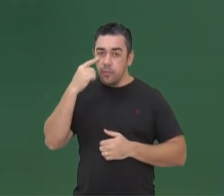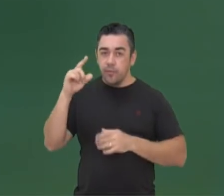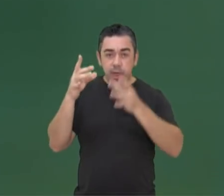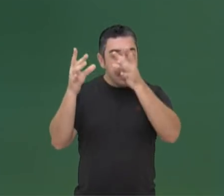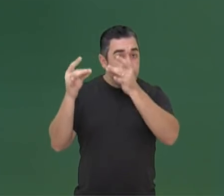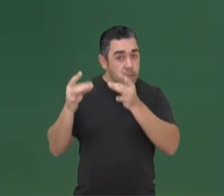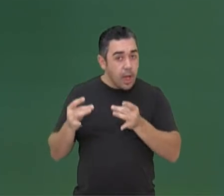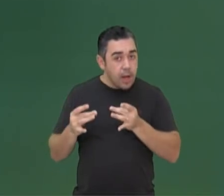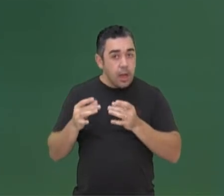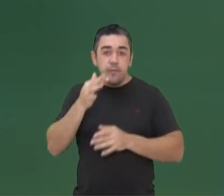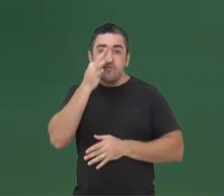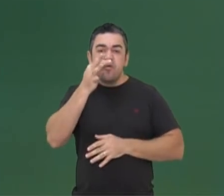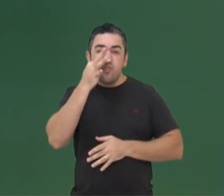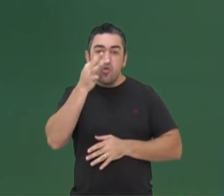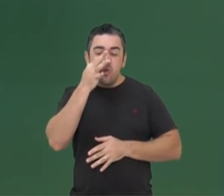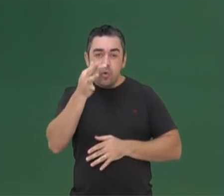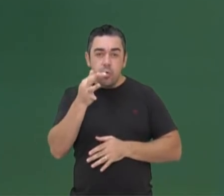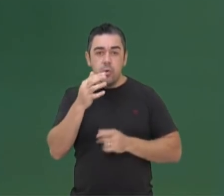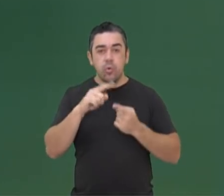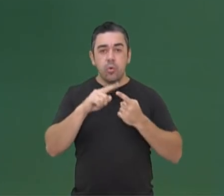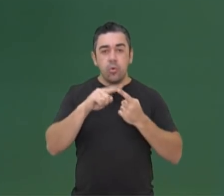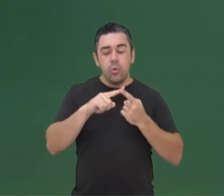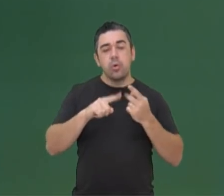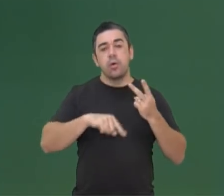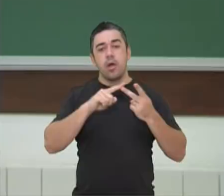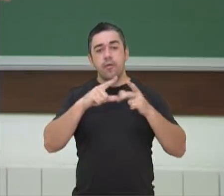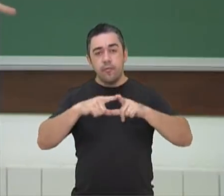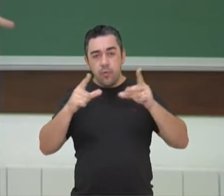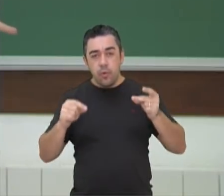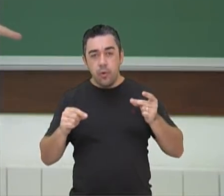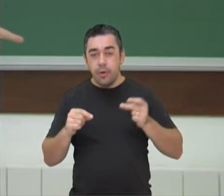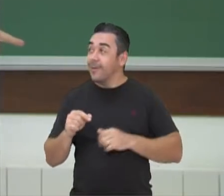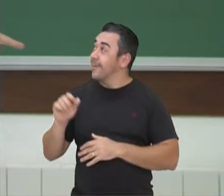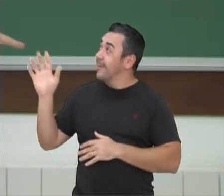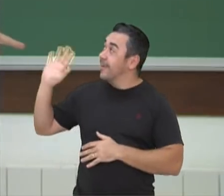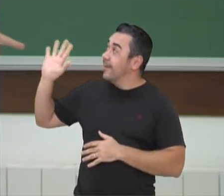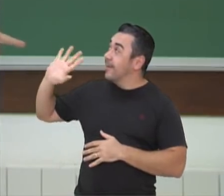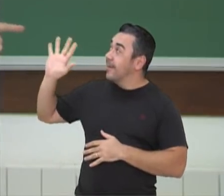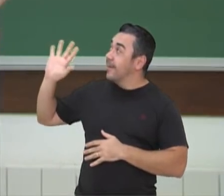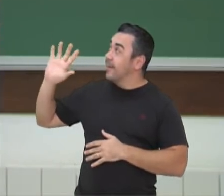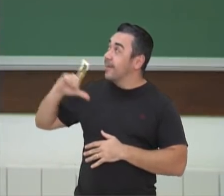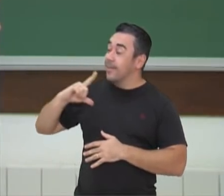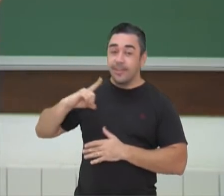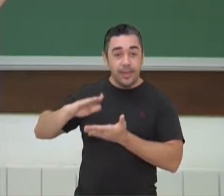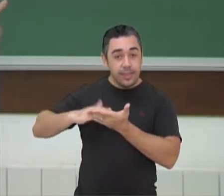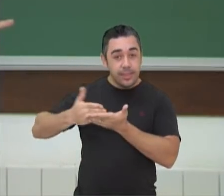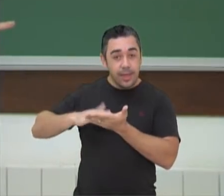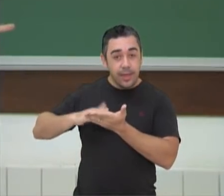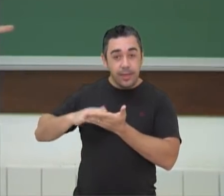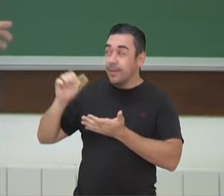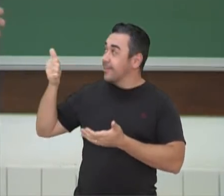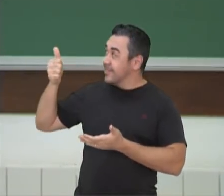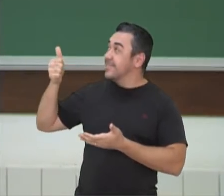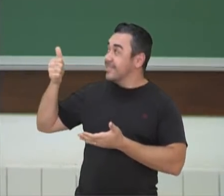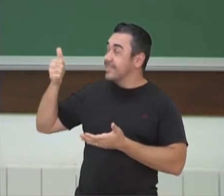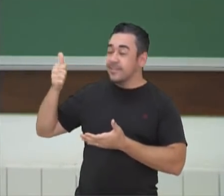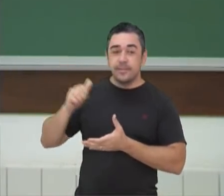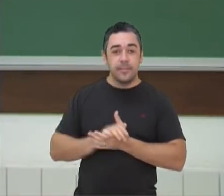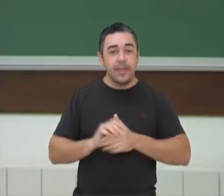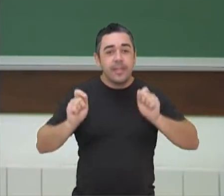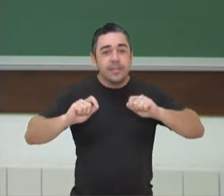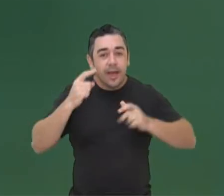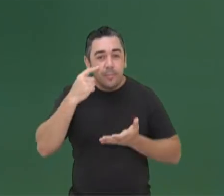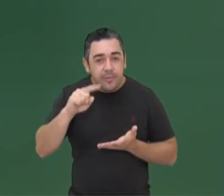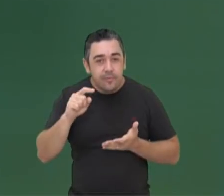detalhe dessa folha, ou dessa flor, ou do meu colega que está lá embaixo, o intérprete, tudo bom com você? Eu